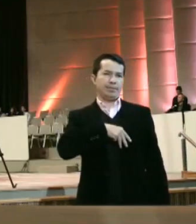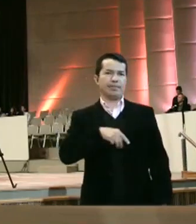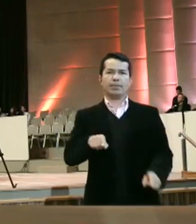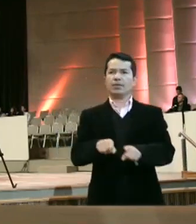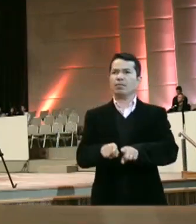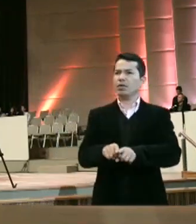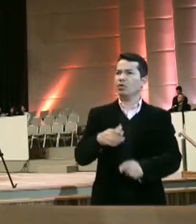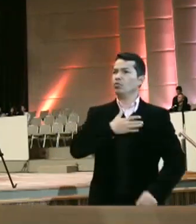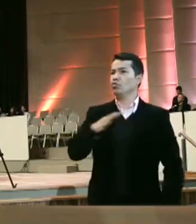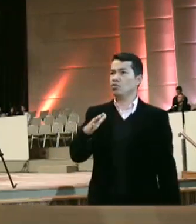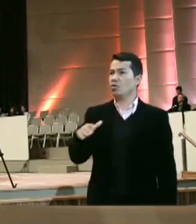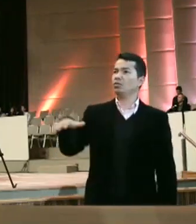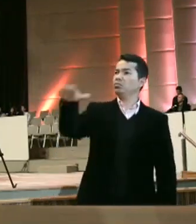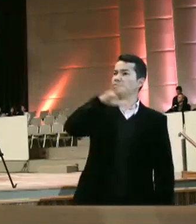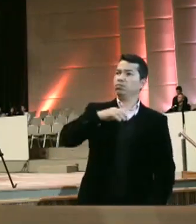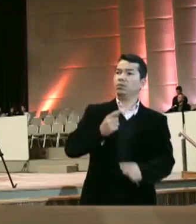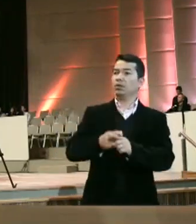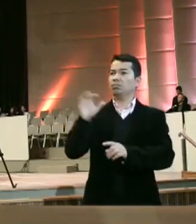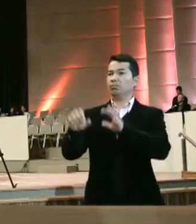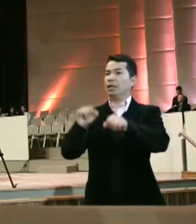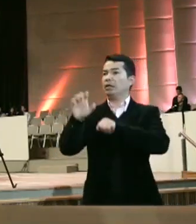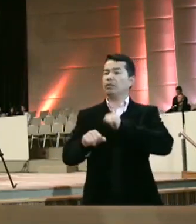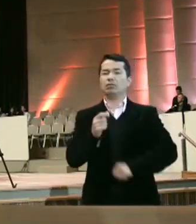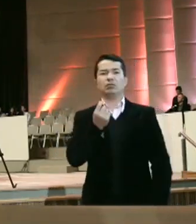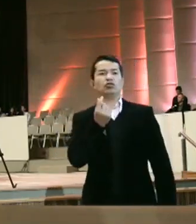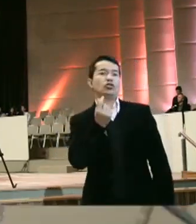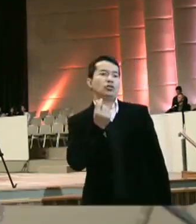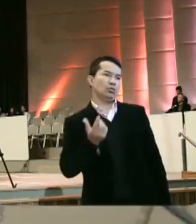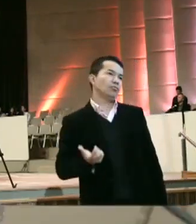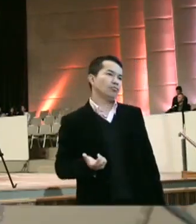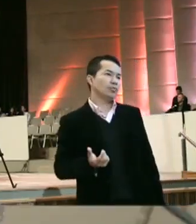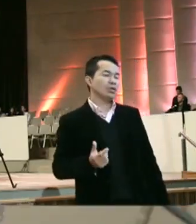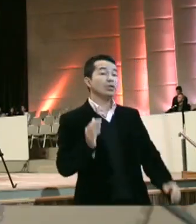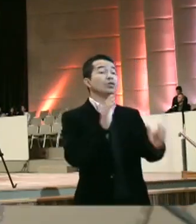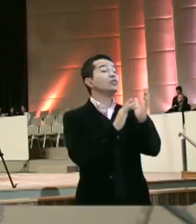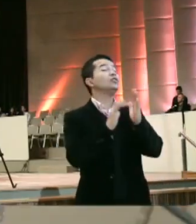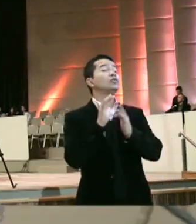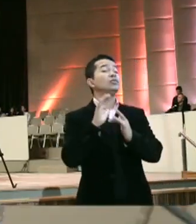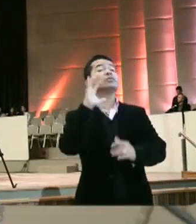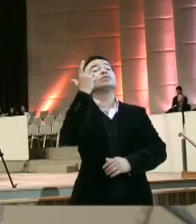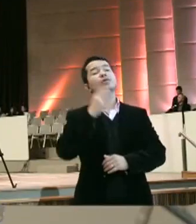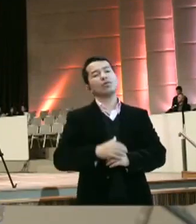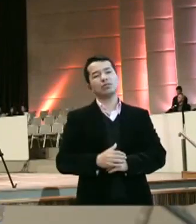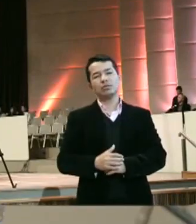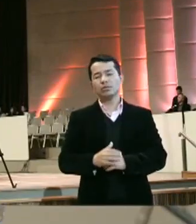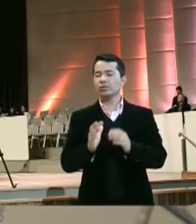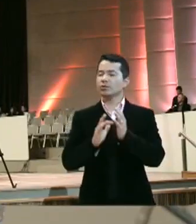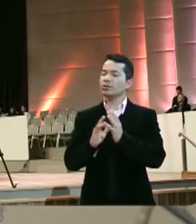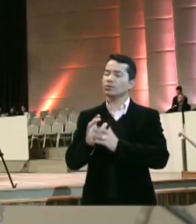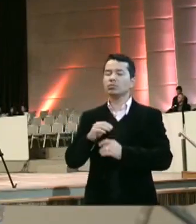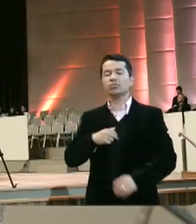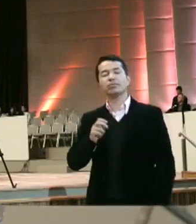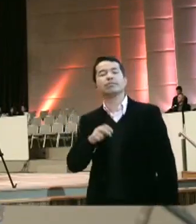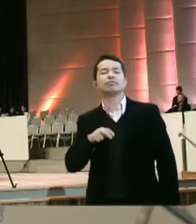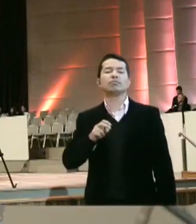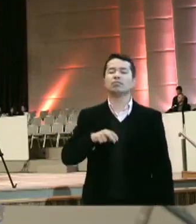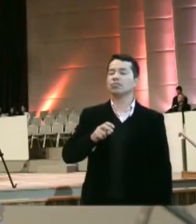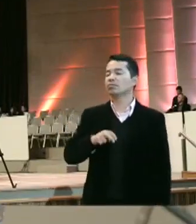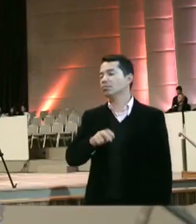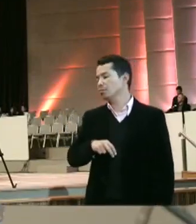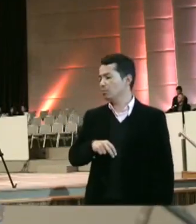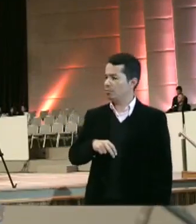muito menos de coletor de impostos. Jesus, então, chamou Levi, estava passando pela banca